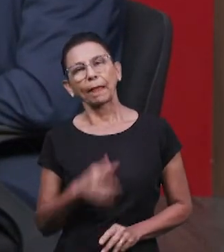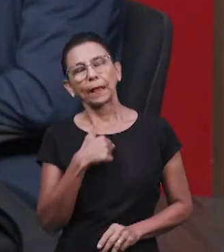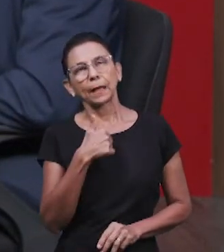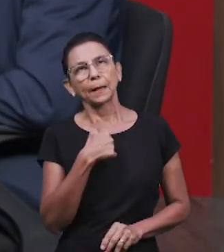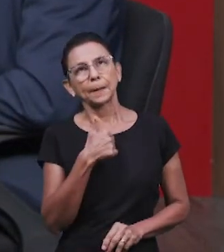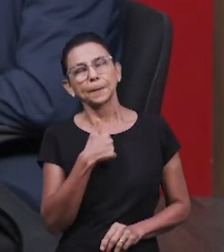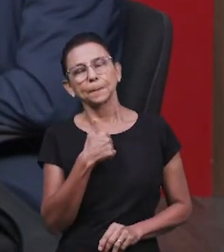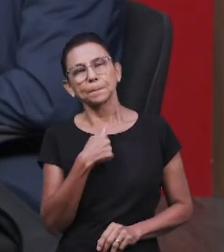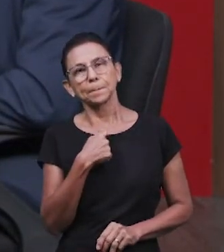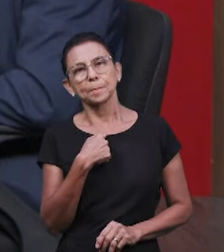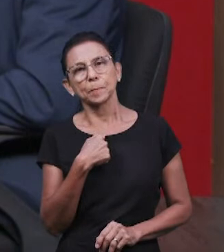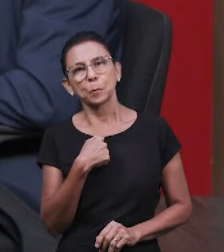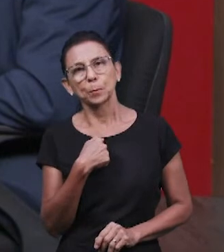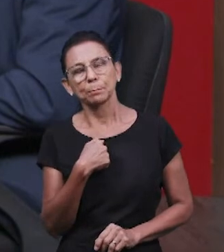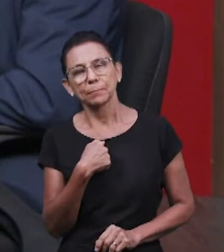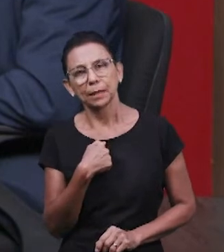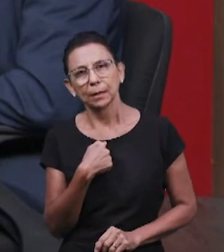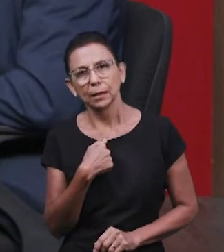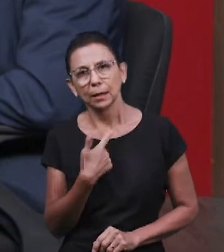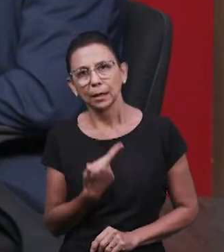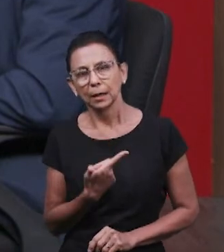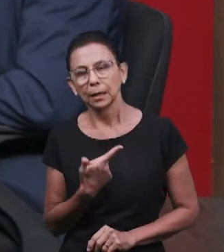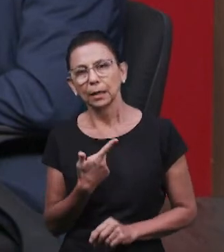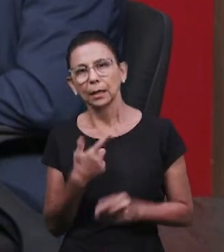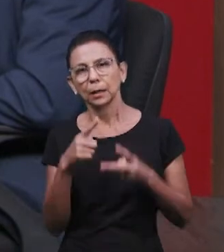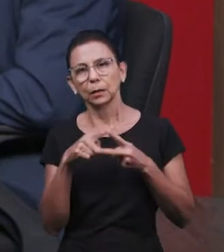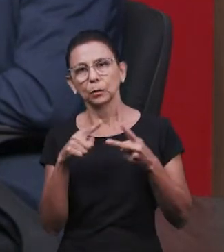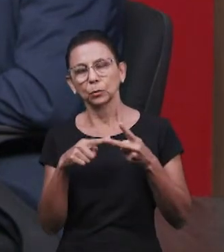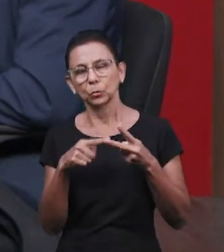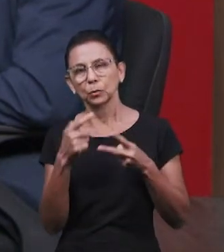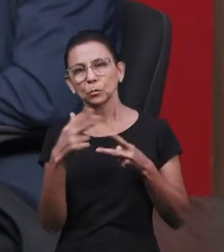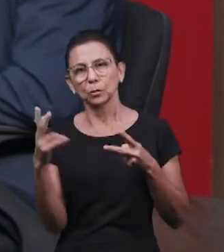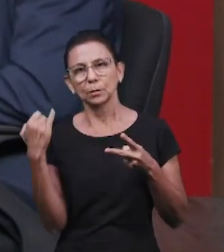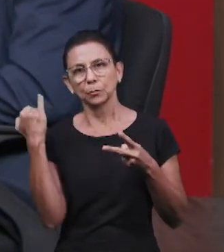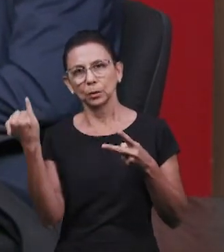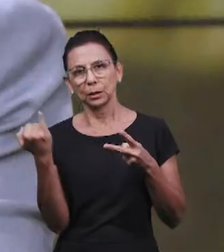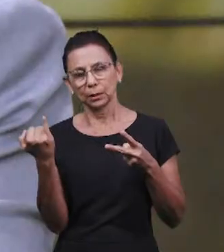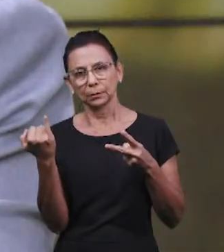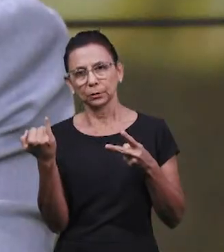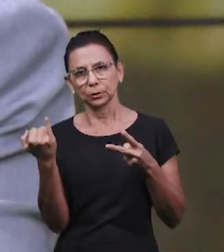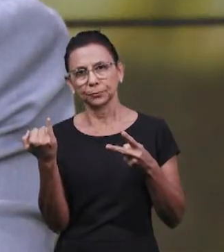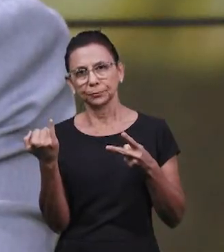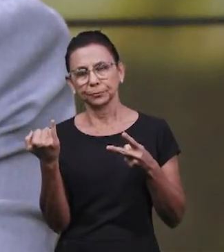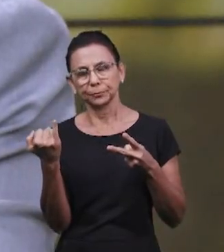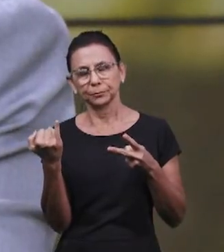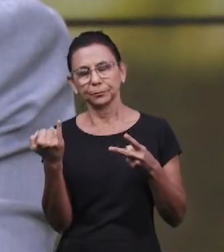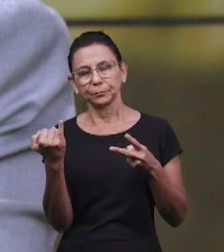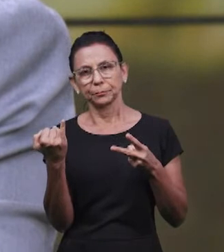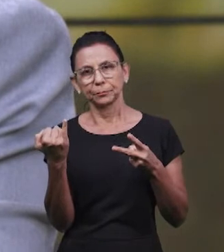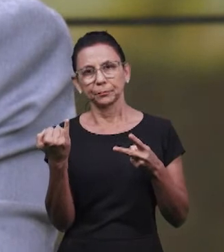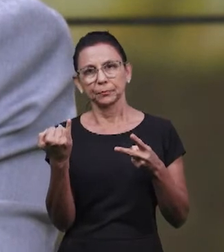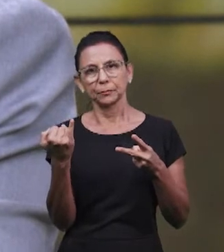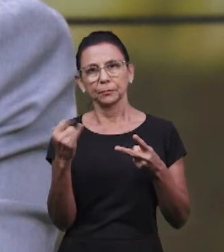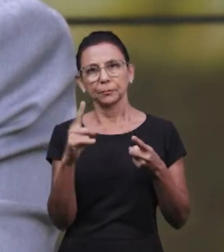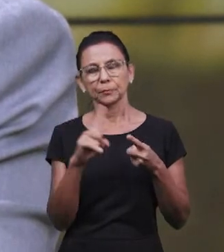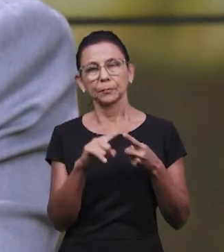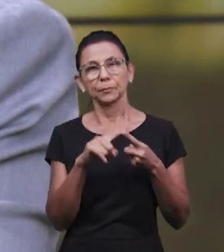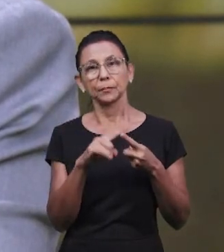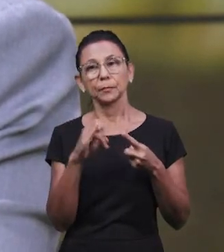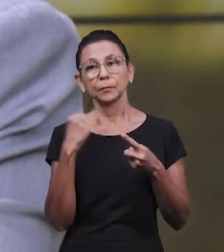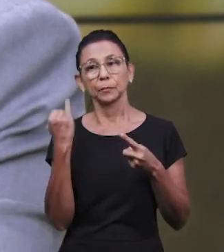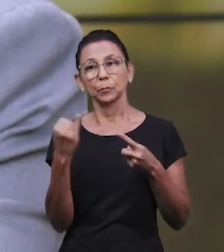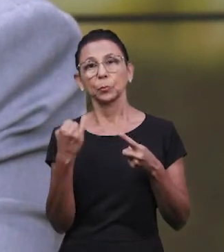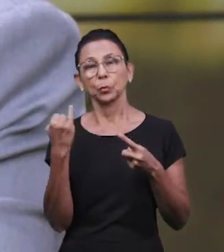depreendo duas coisas desse nosso bate-papo aqui. Um deles é a importância